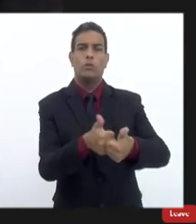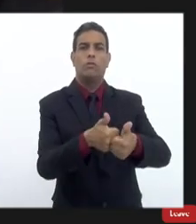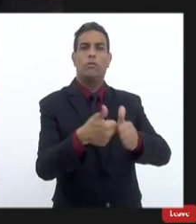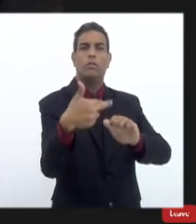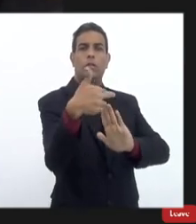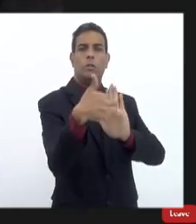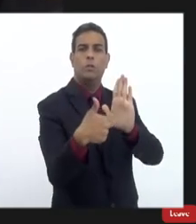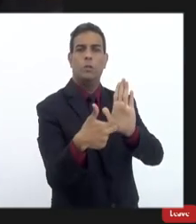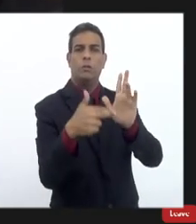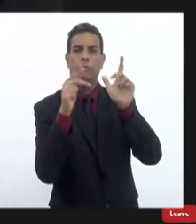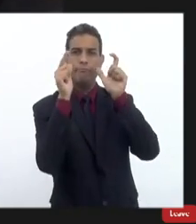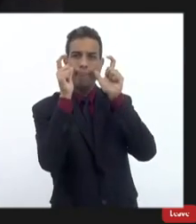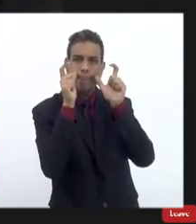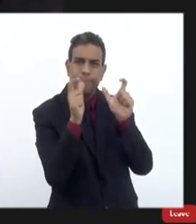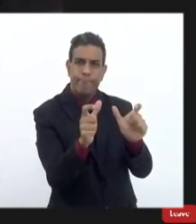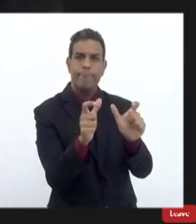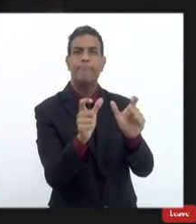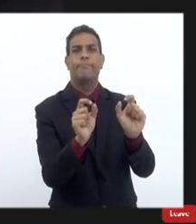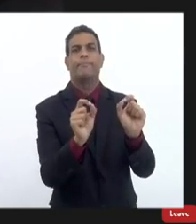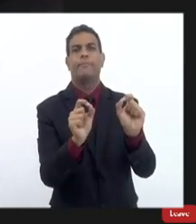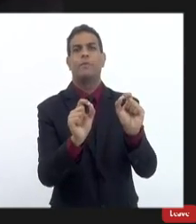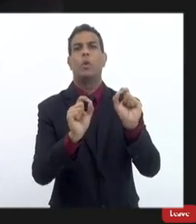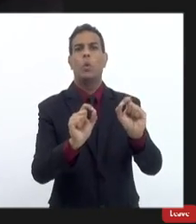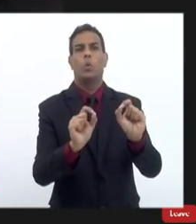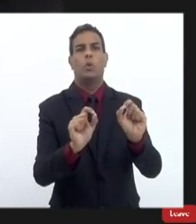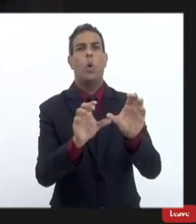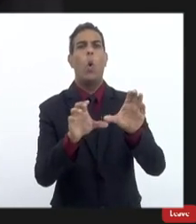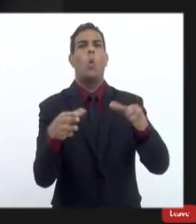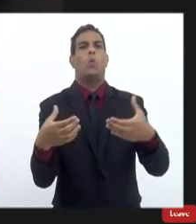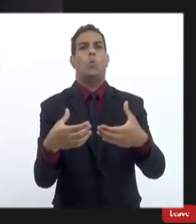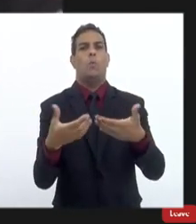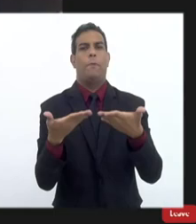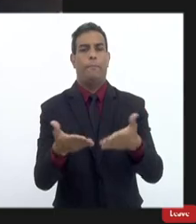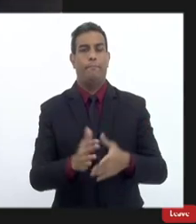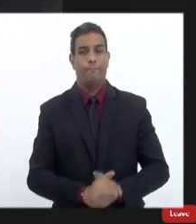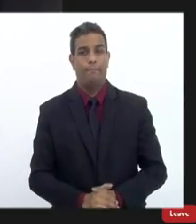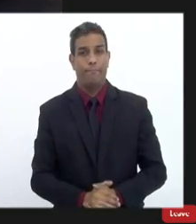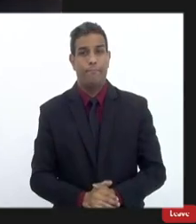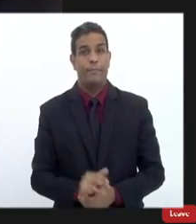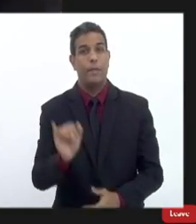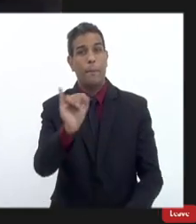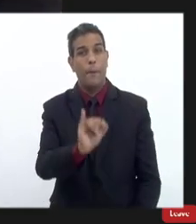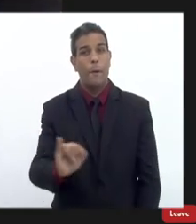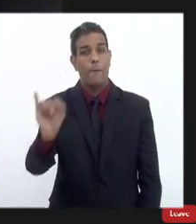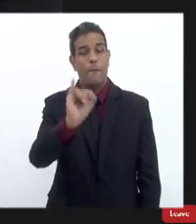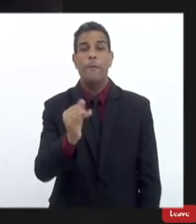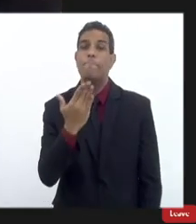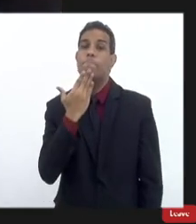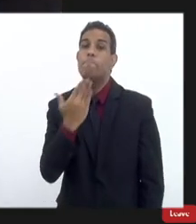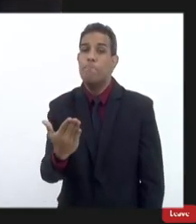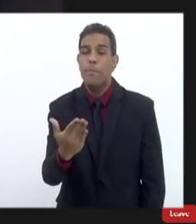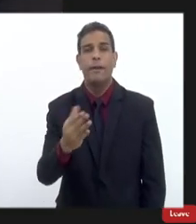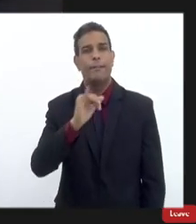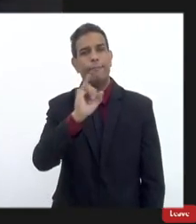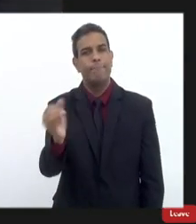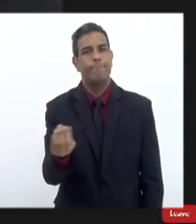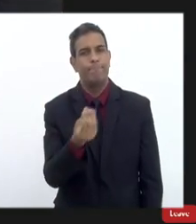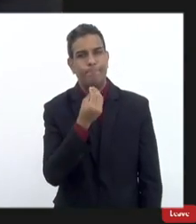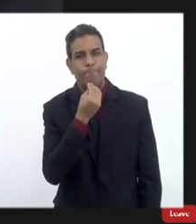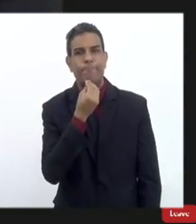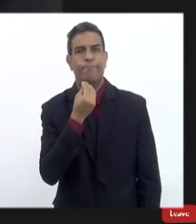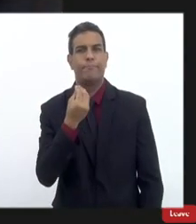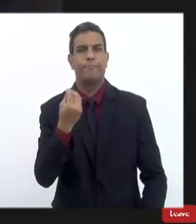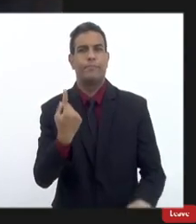isso interessa diretamente a uma parcela significativa da categoria. Estou aproveitando esse espaço para fazer esse pedido e conto